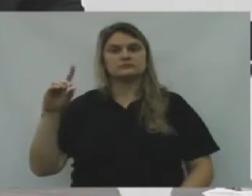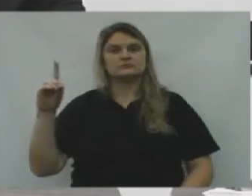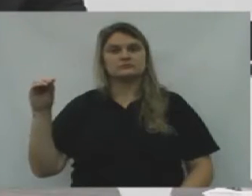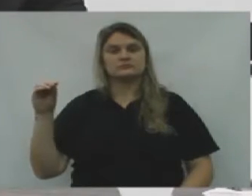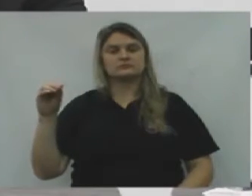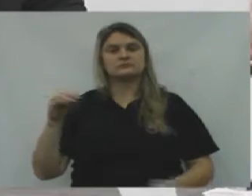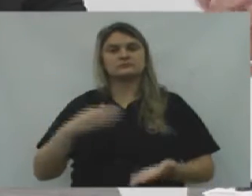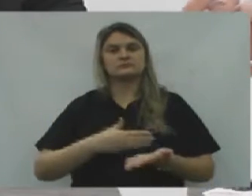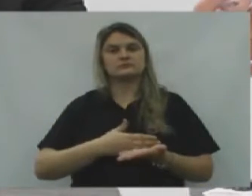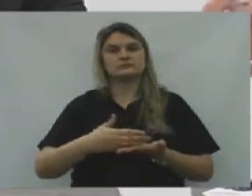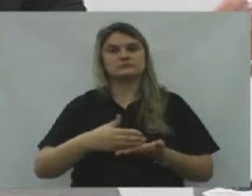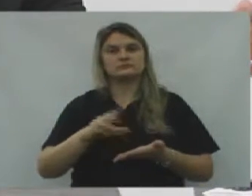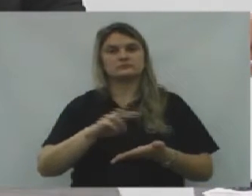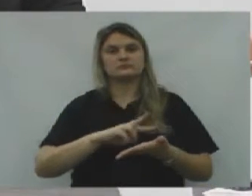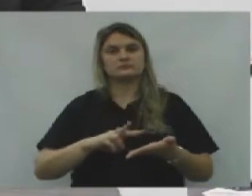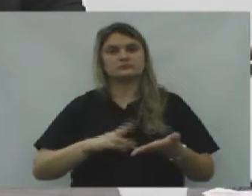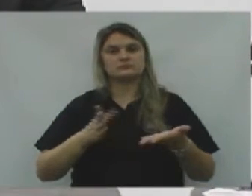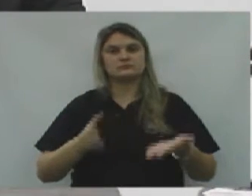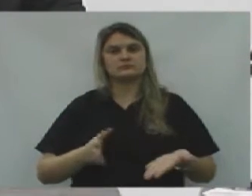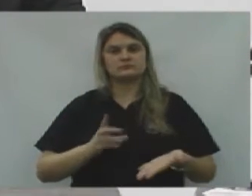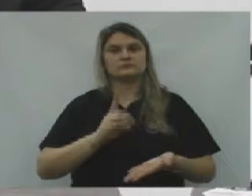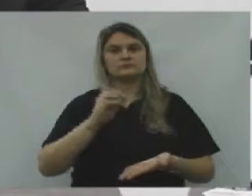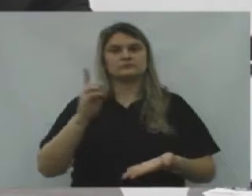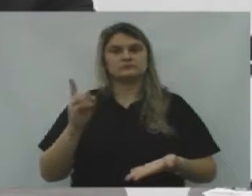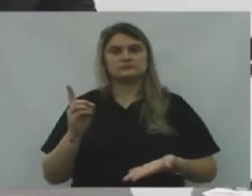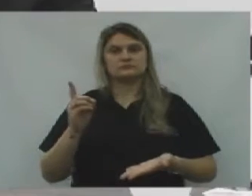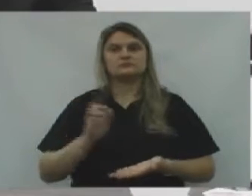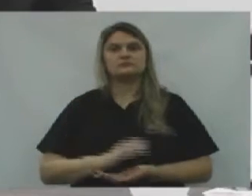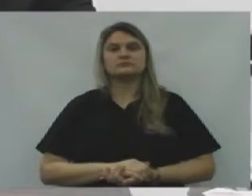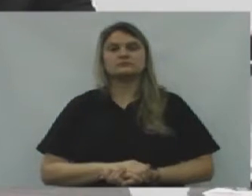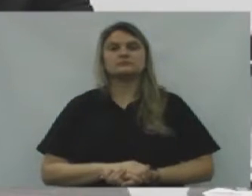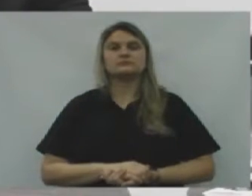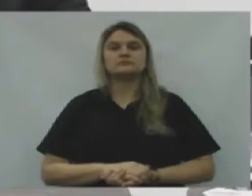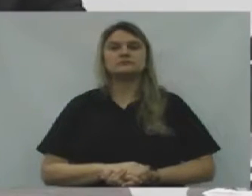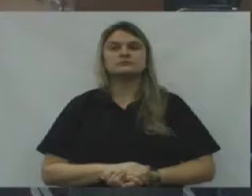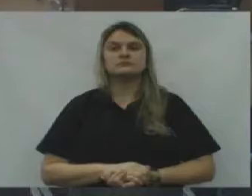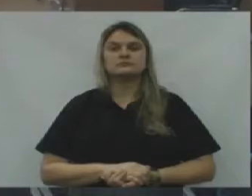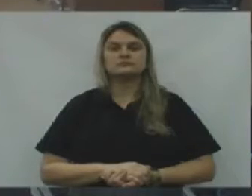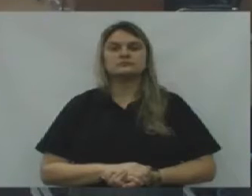para que proceda a leitura da matéria constante na ordem do dia.